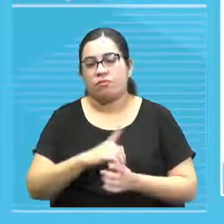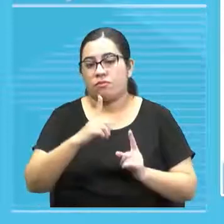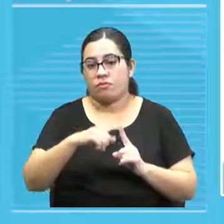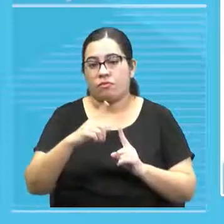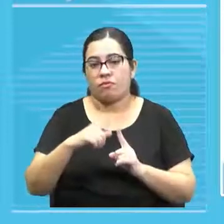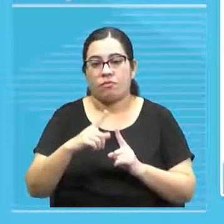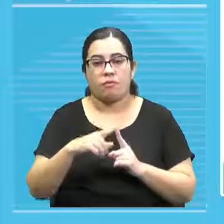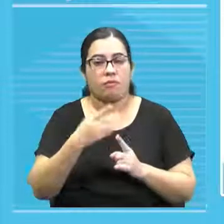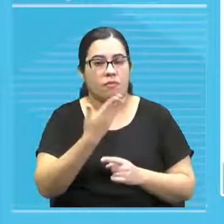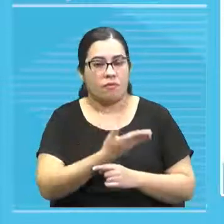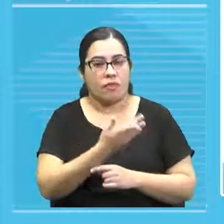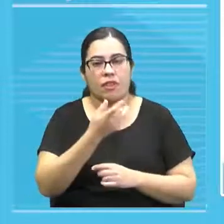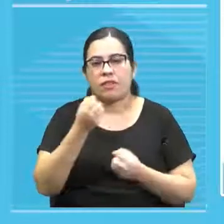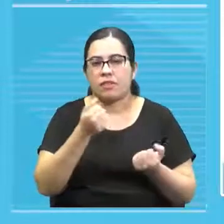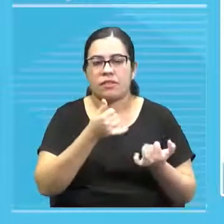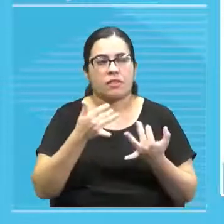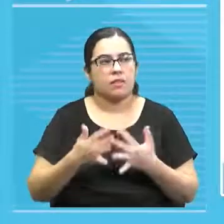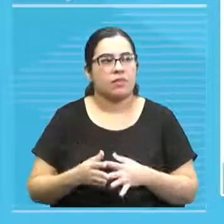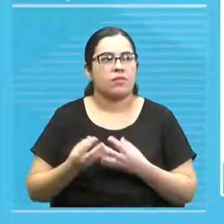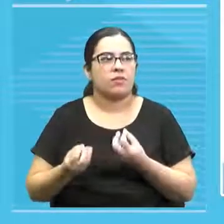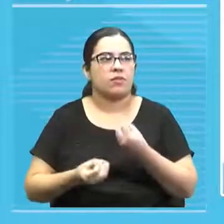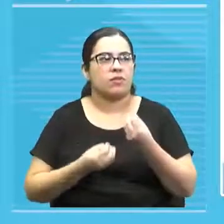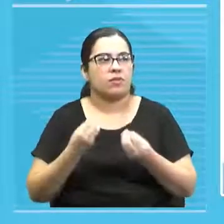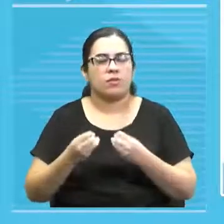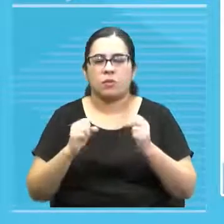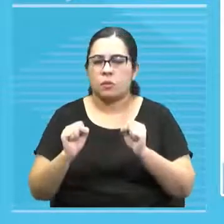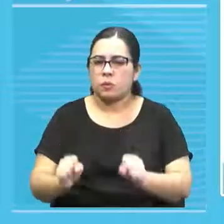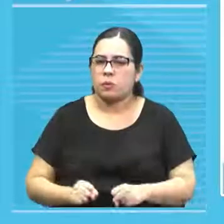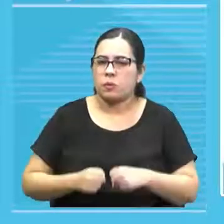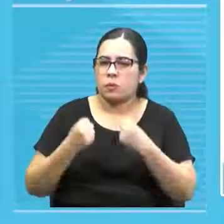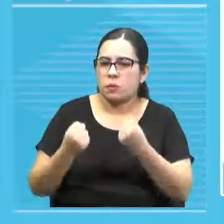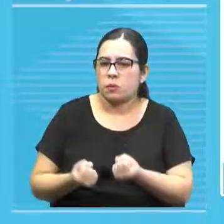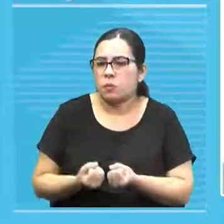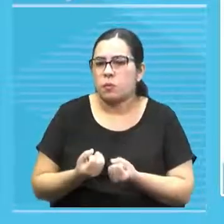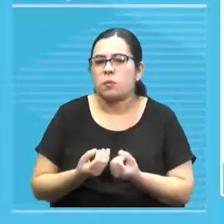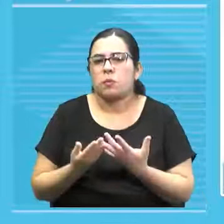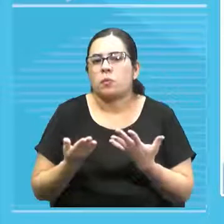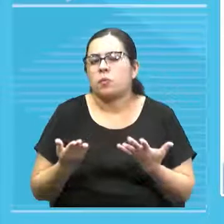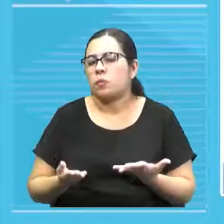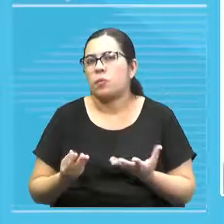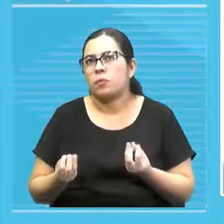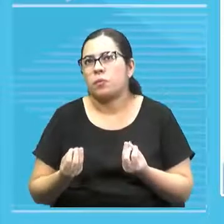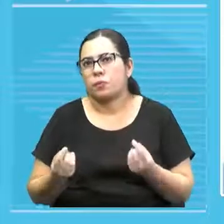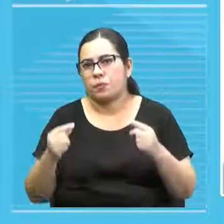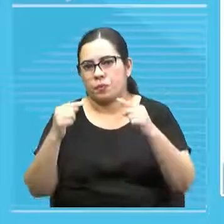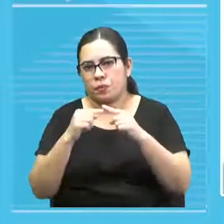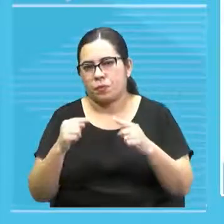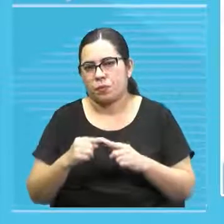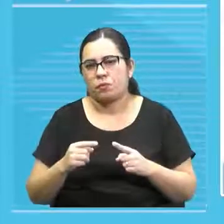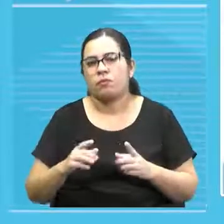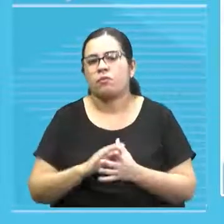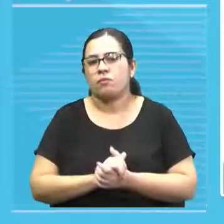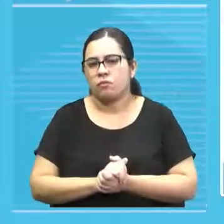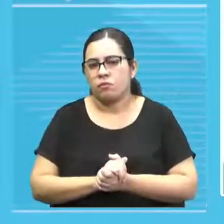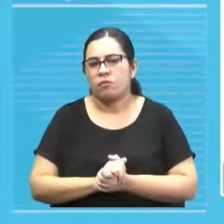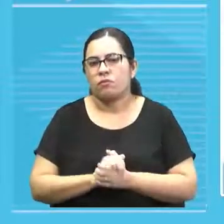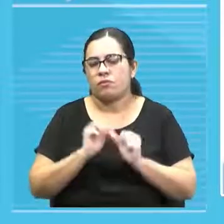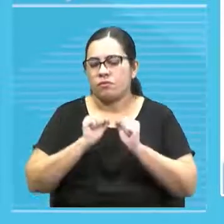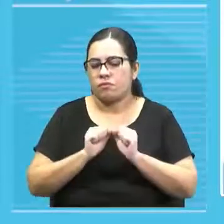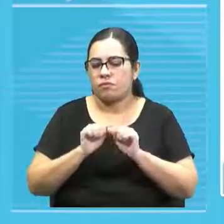food é um exemplo de esforço da globalização e em homogeneizar